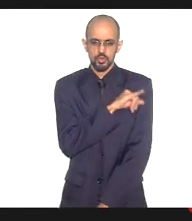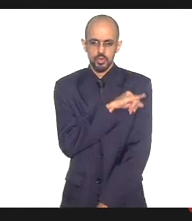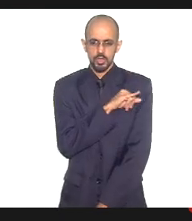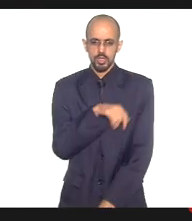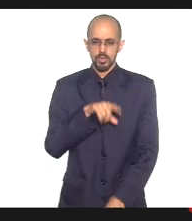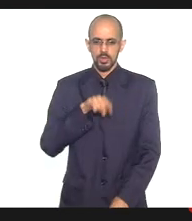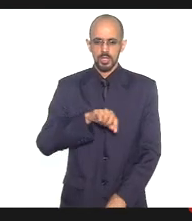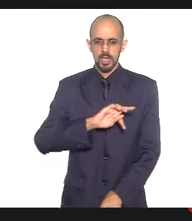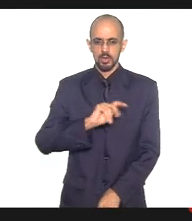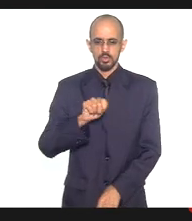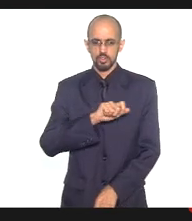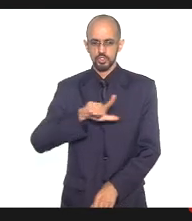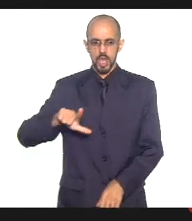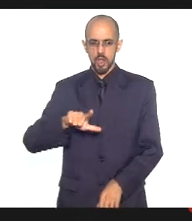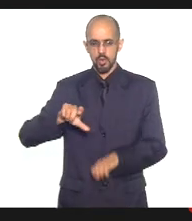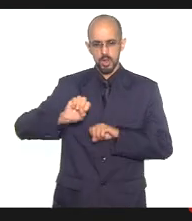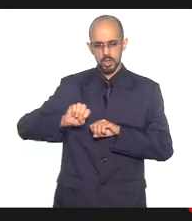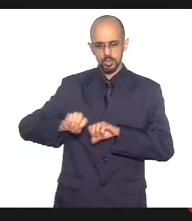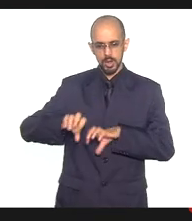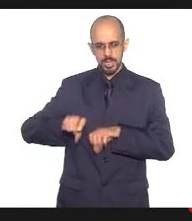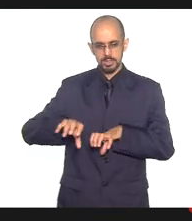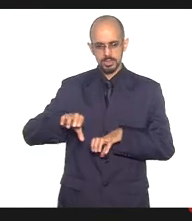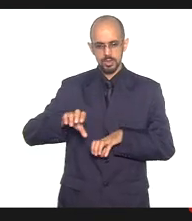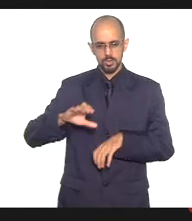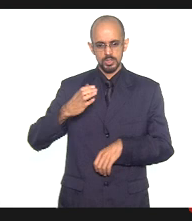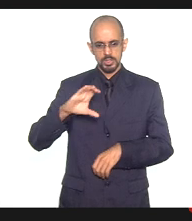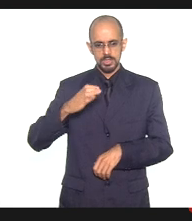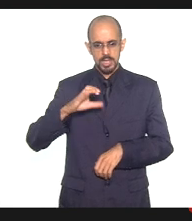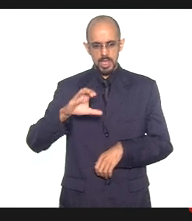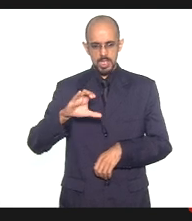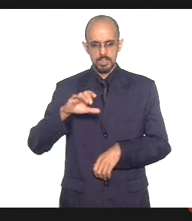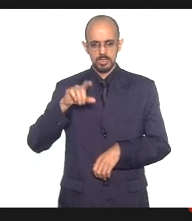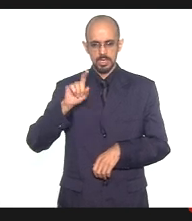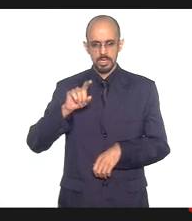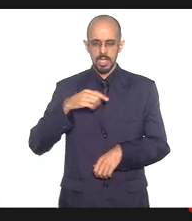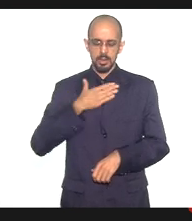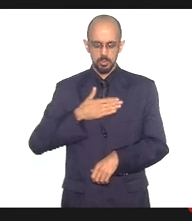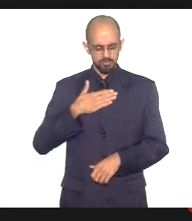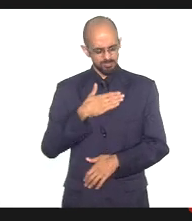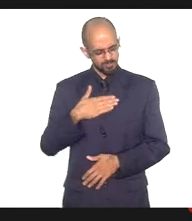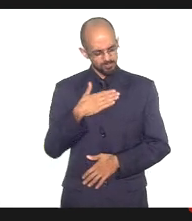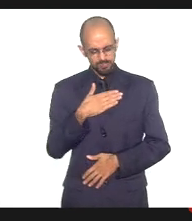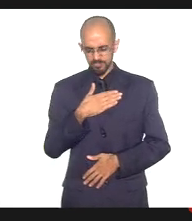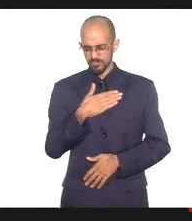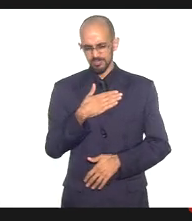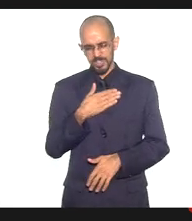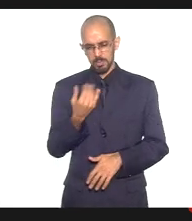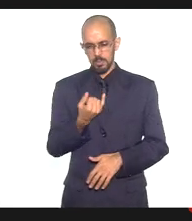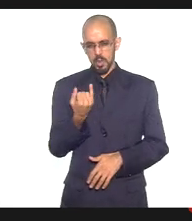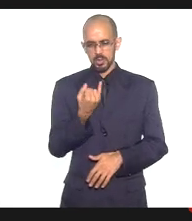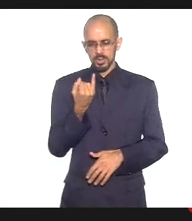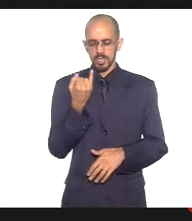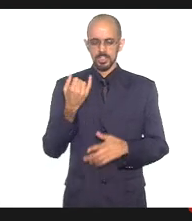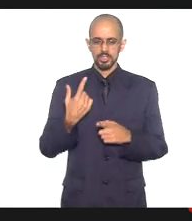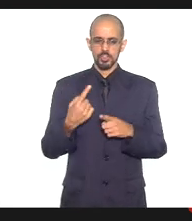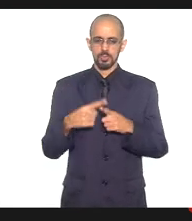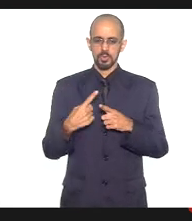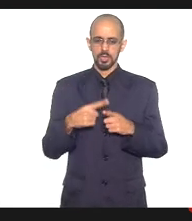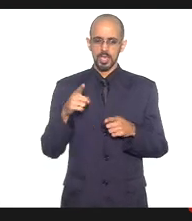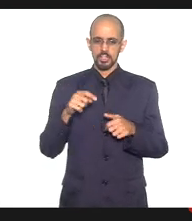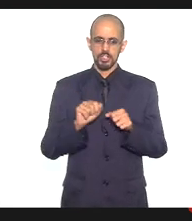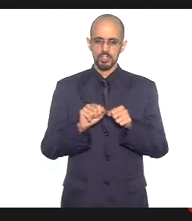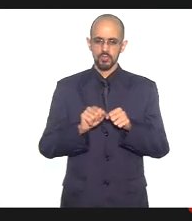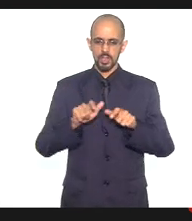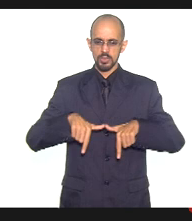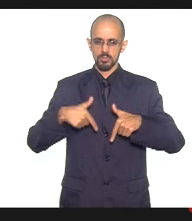Shell de Educação Científica, do qual a gente tem muito gosto, muito apreço, né? A Shell Ecomaraton a gente trouxe, uma iniciativa global